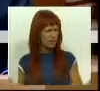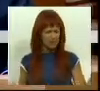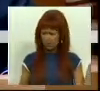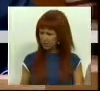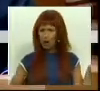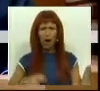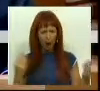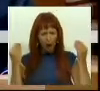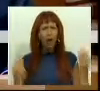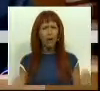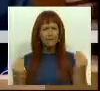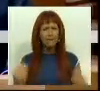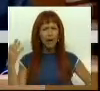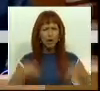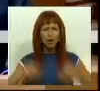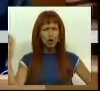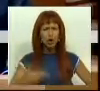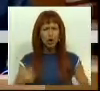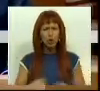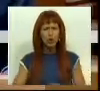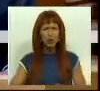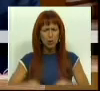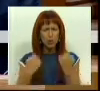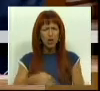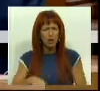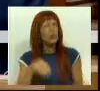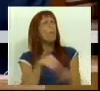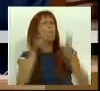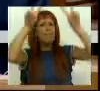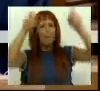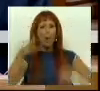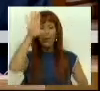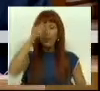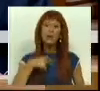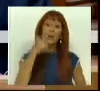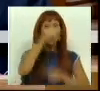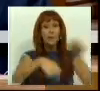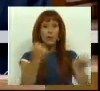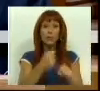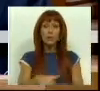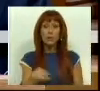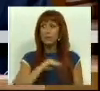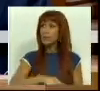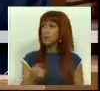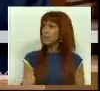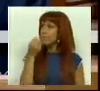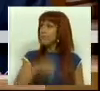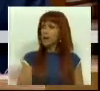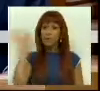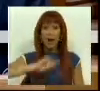a rica justiça social deste pobre Governo. E para os trabalhadores, lá se vai mais de um salário por